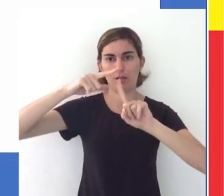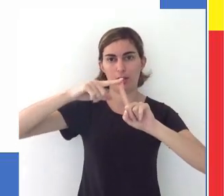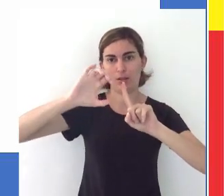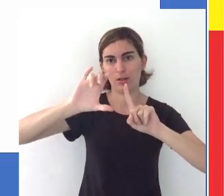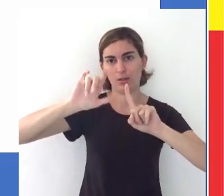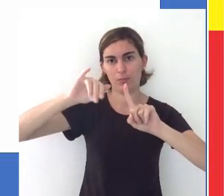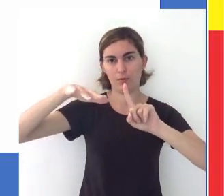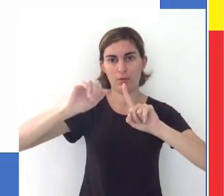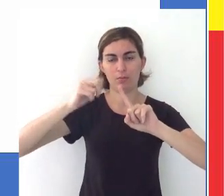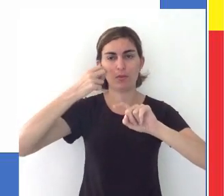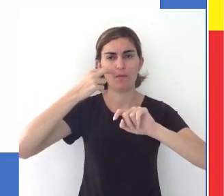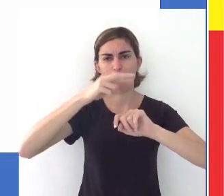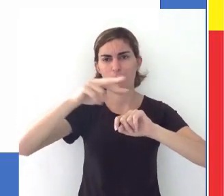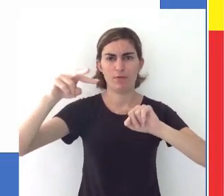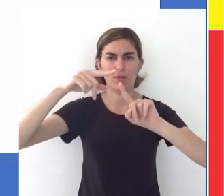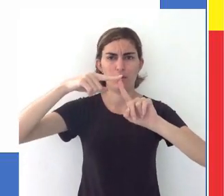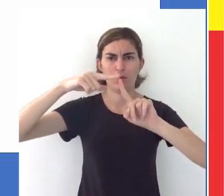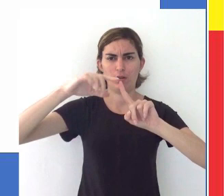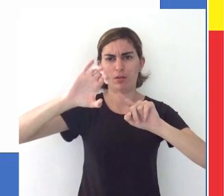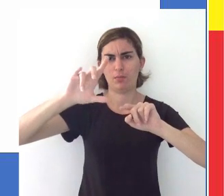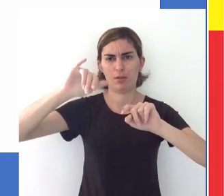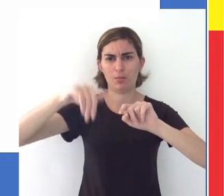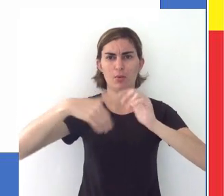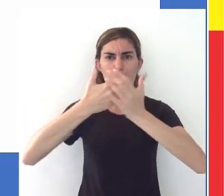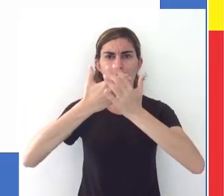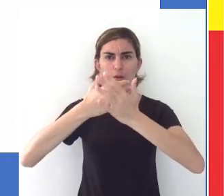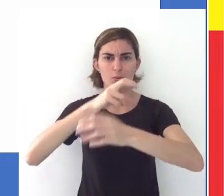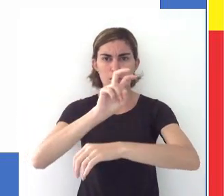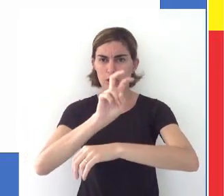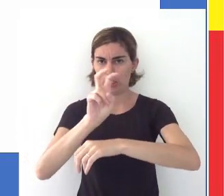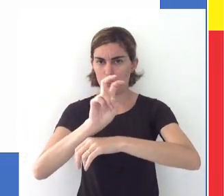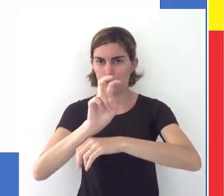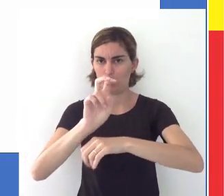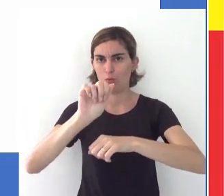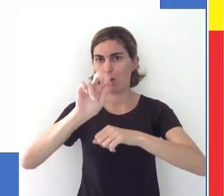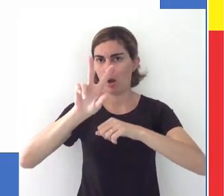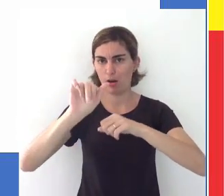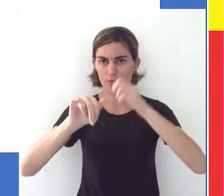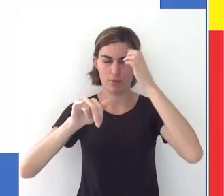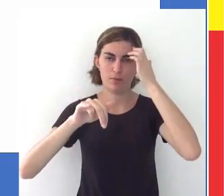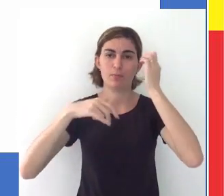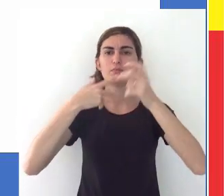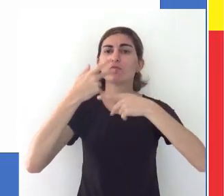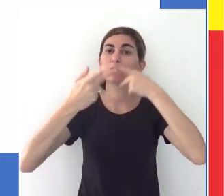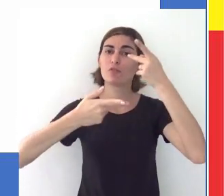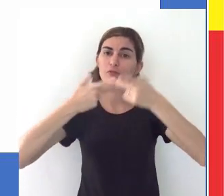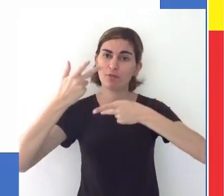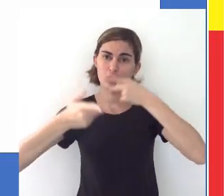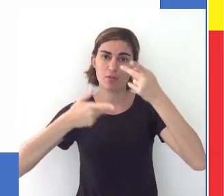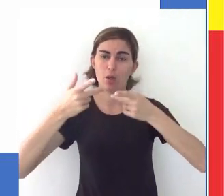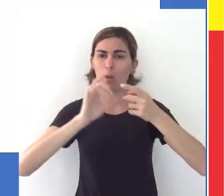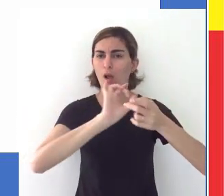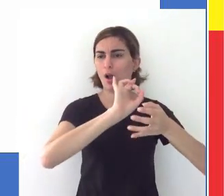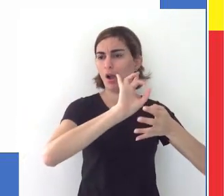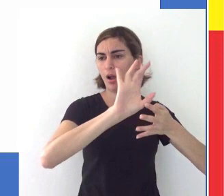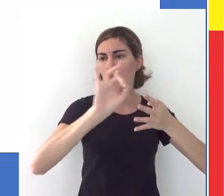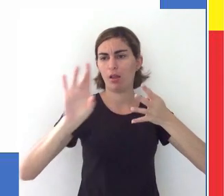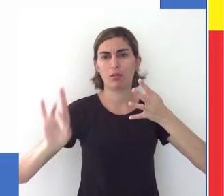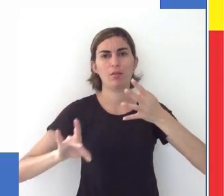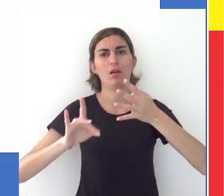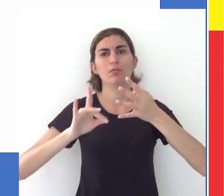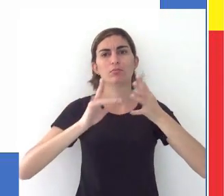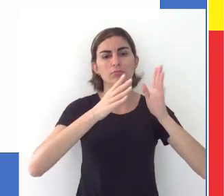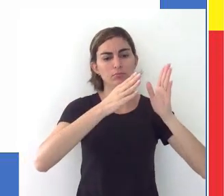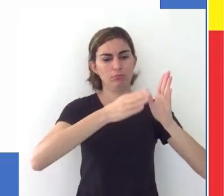Tipos de clima. A gente viu esses tipos de clima na aula 5, certo? Disponível lá no AVA. E a gente falou um pouquinho sobre cada